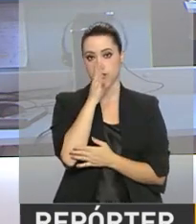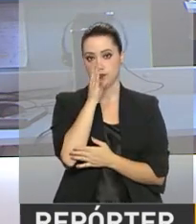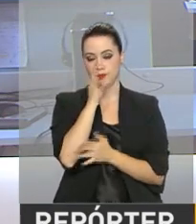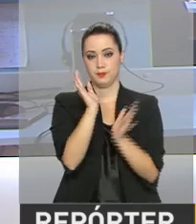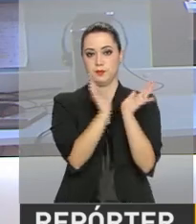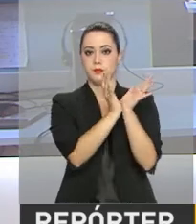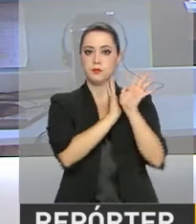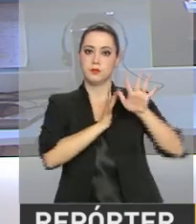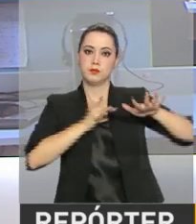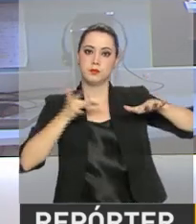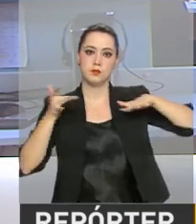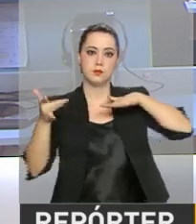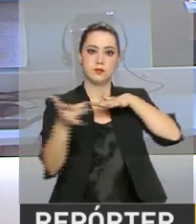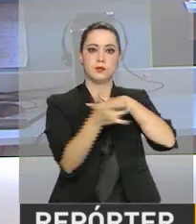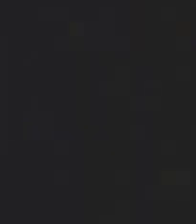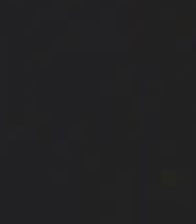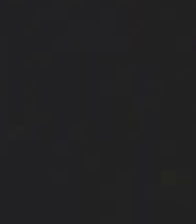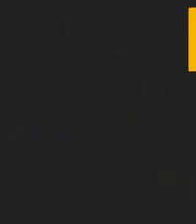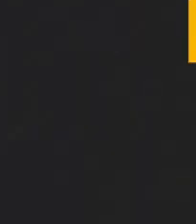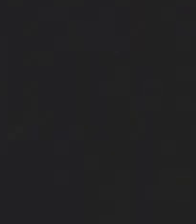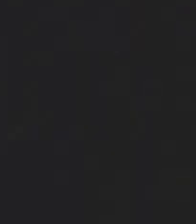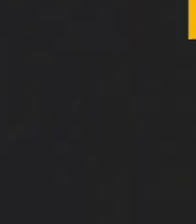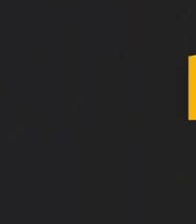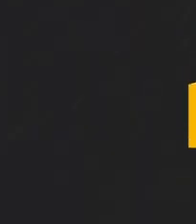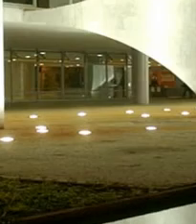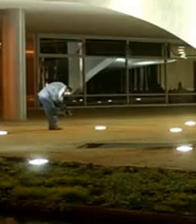também as novidades pelas redes sociais